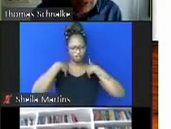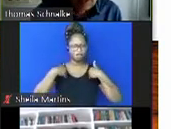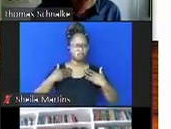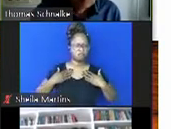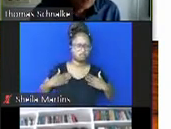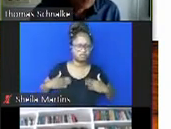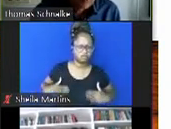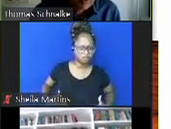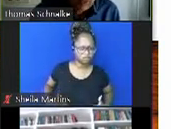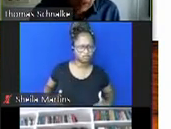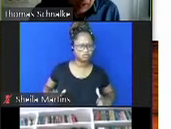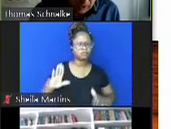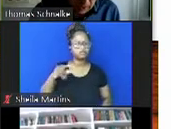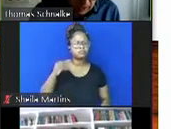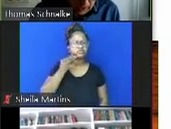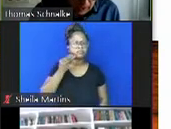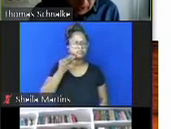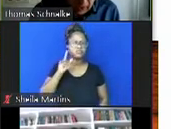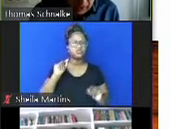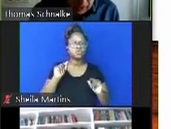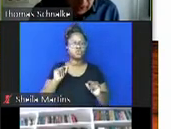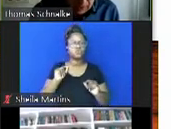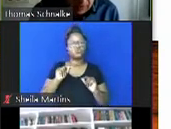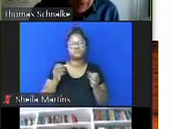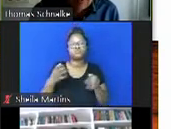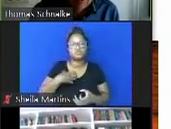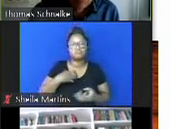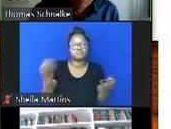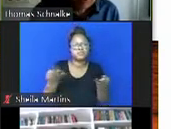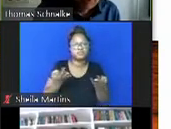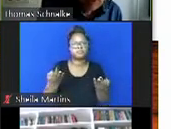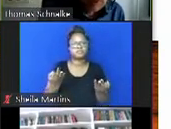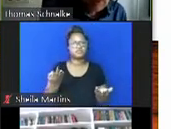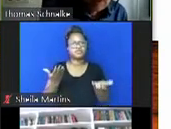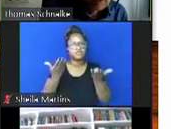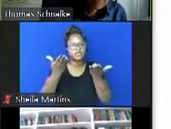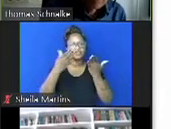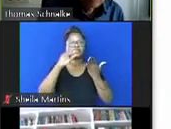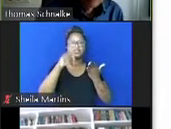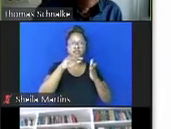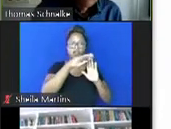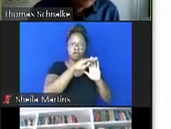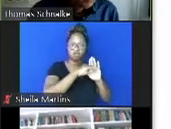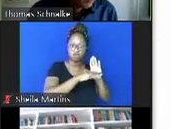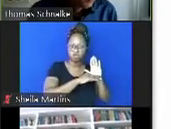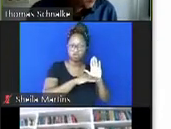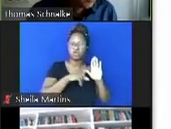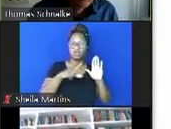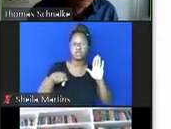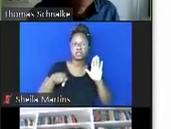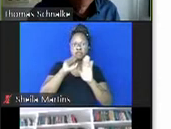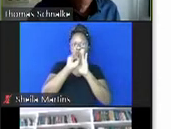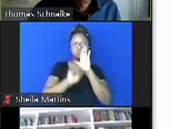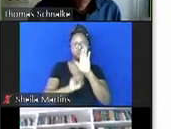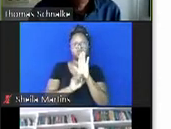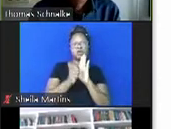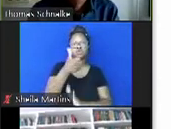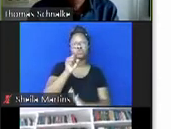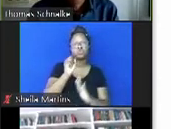muito claramente e de forma muito precisa. Então, esse é o programa no século